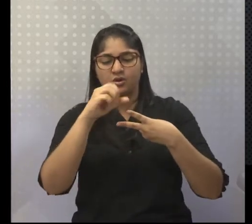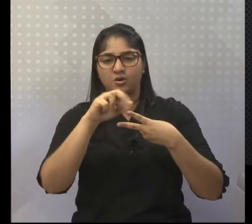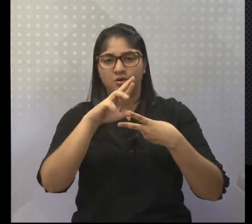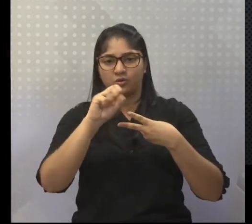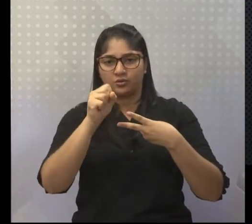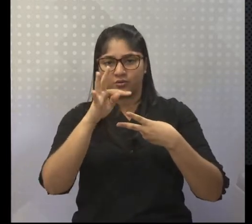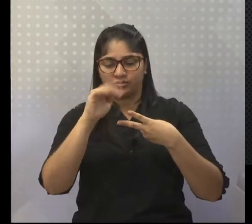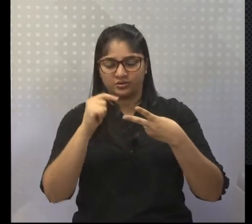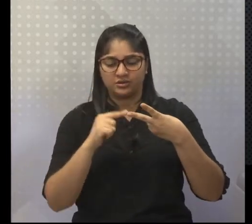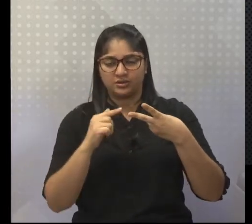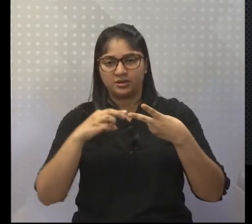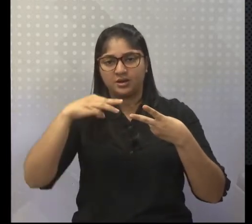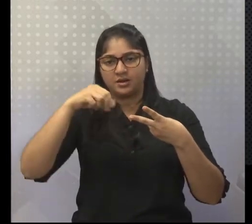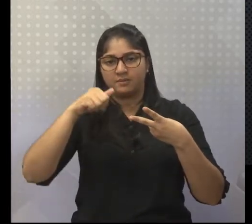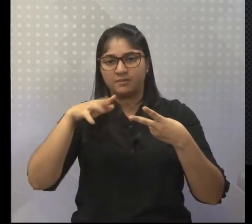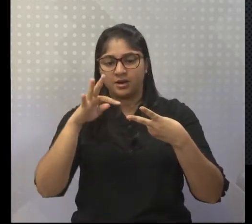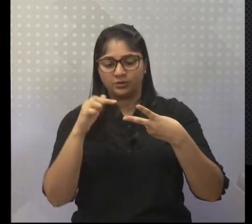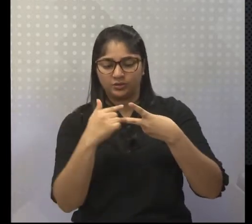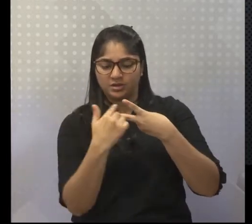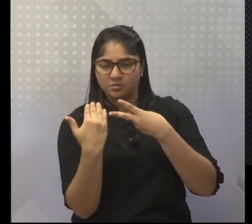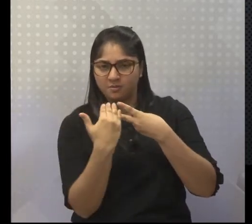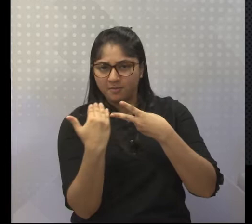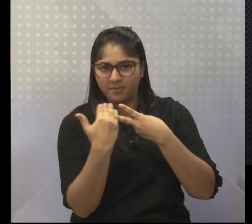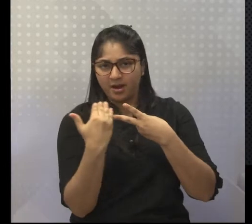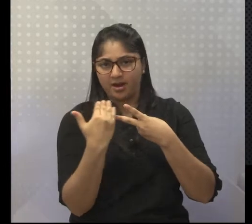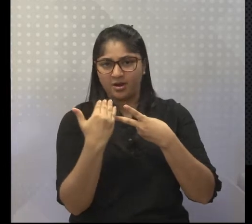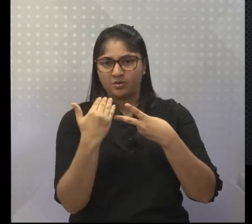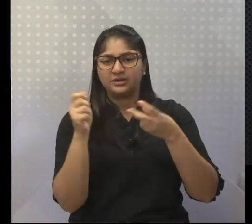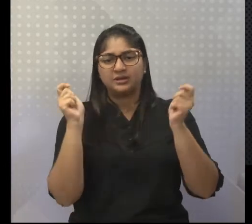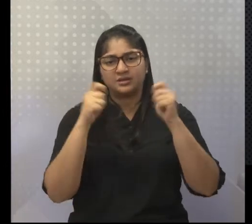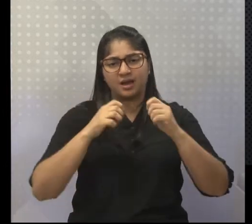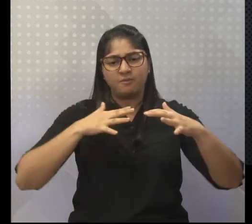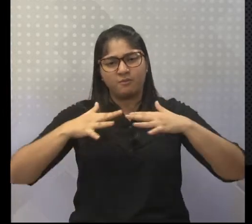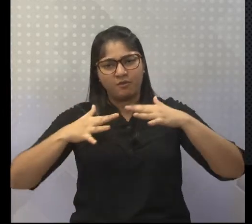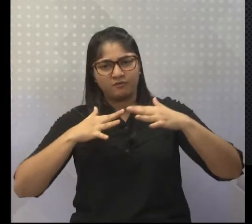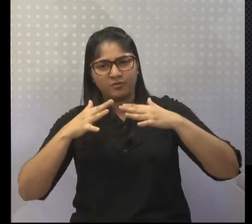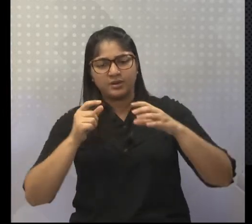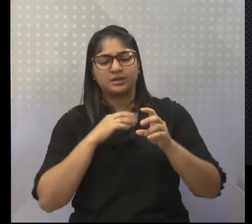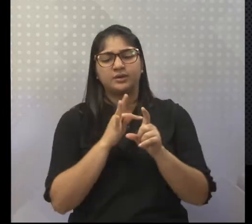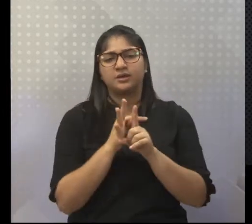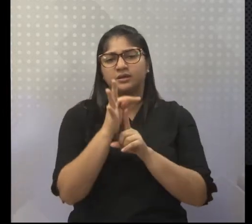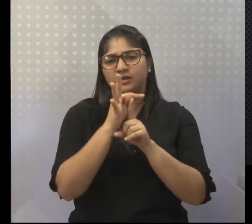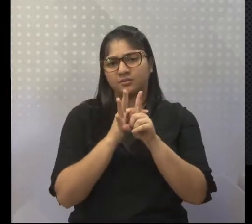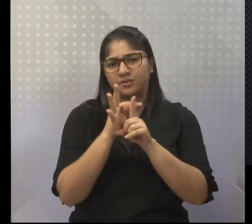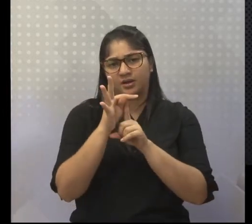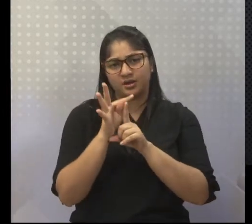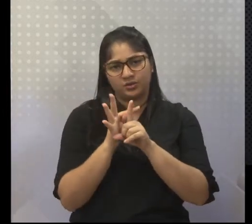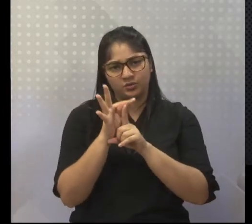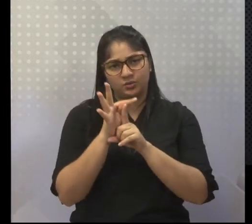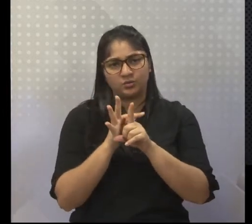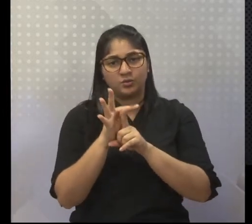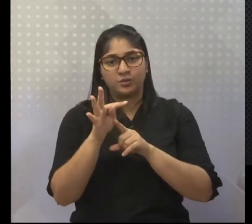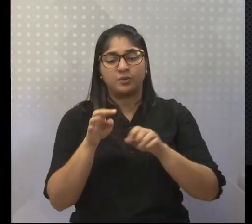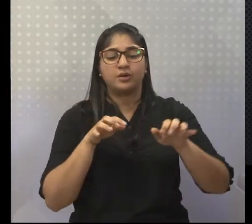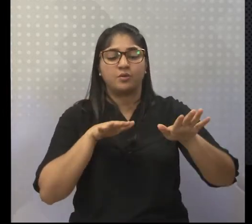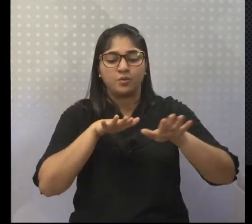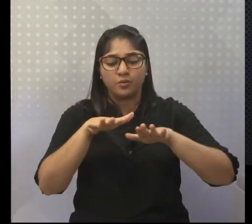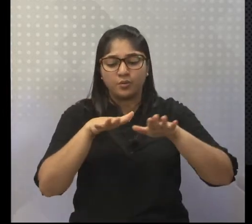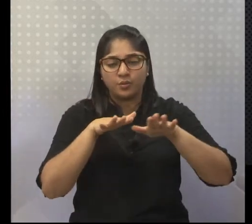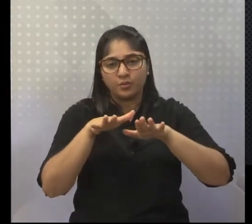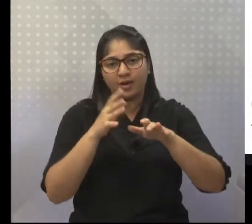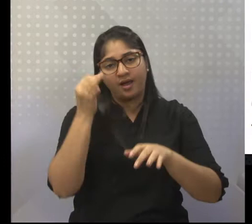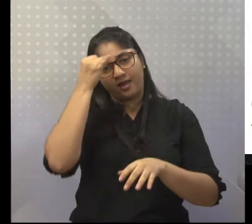facilitando aí a movimentação das placas tectônicas e mantendo aí um controle de temperatura para que as placas tectônicas não seja